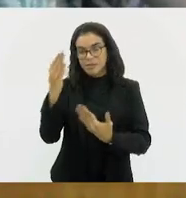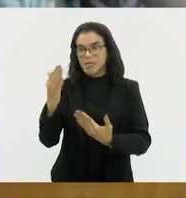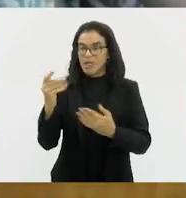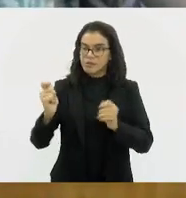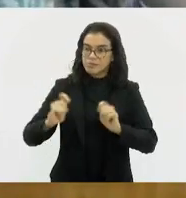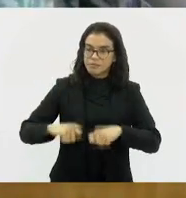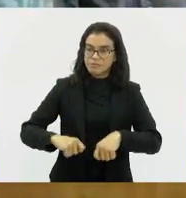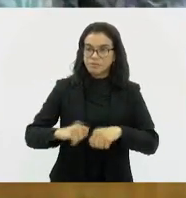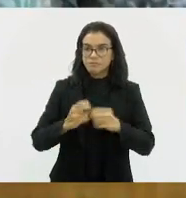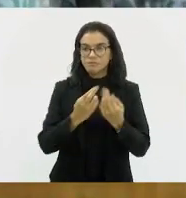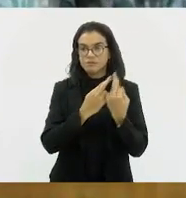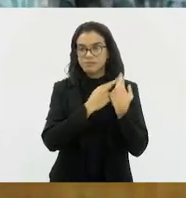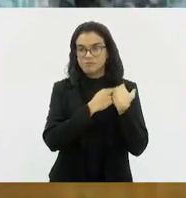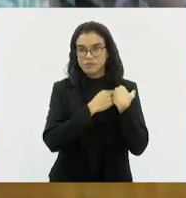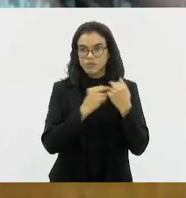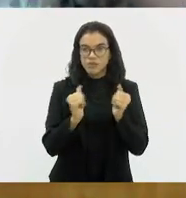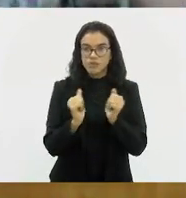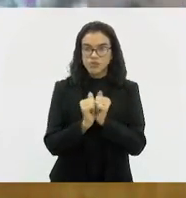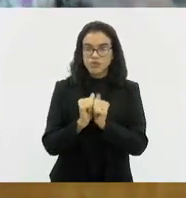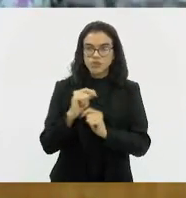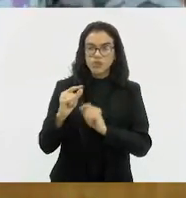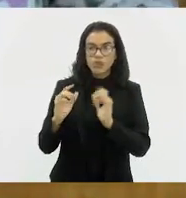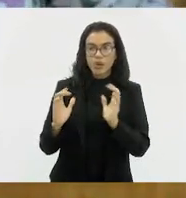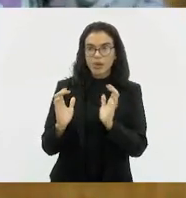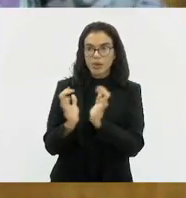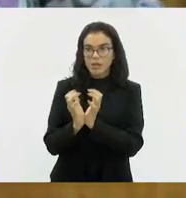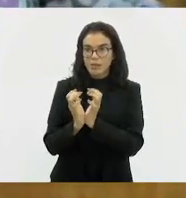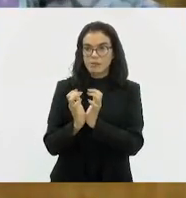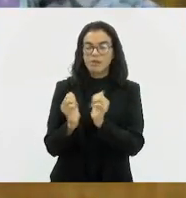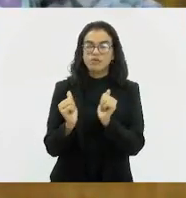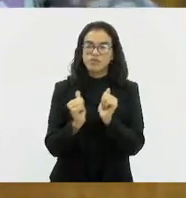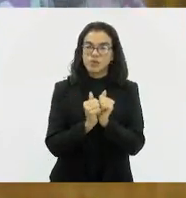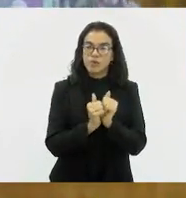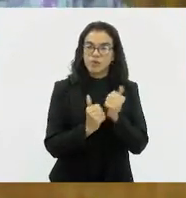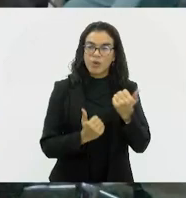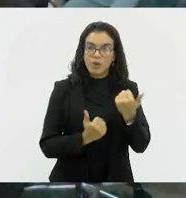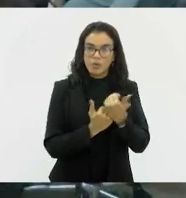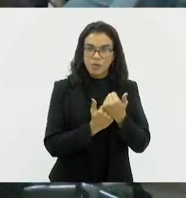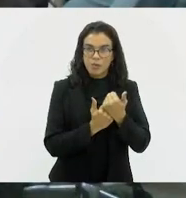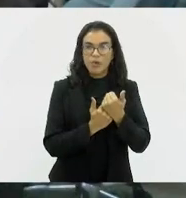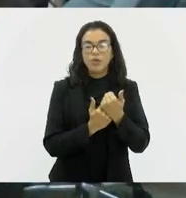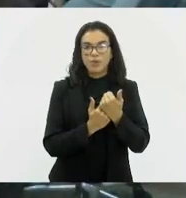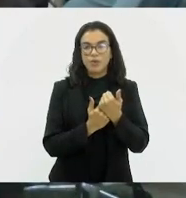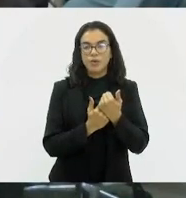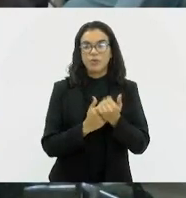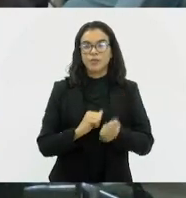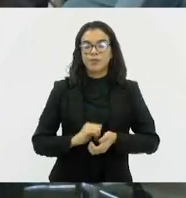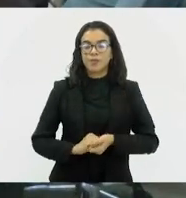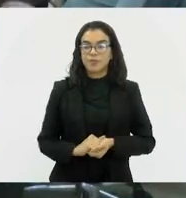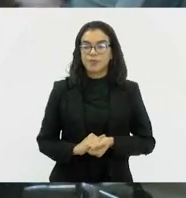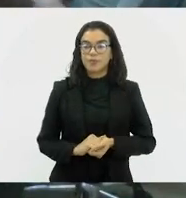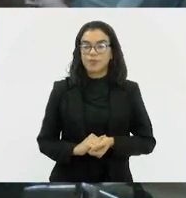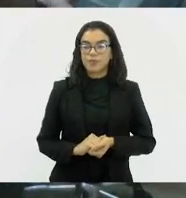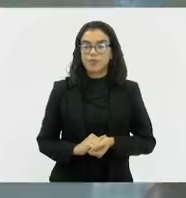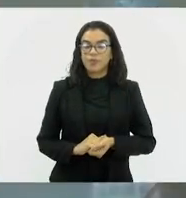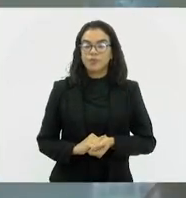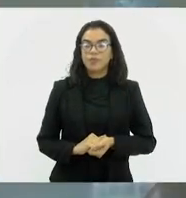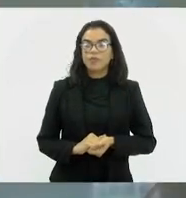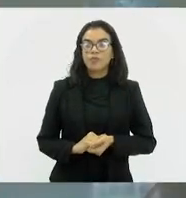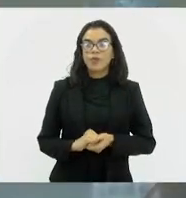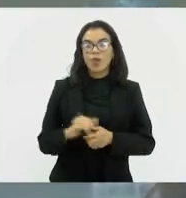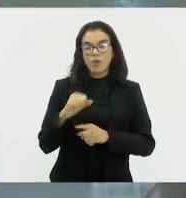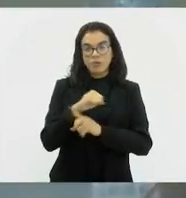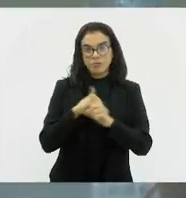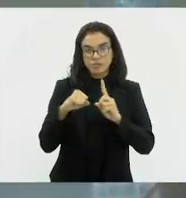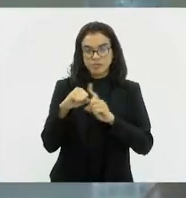competência dela, junto com toda a sua equipe, e junto com o apoio do prefeito Neto, que é um apoio restrito ao social de